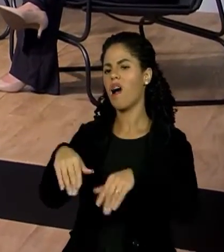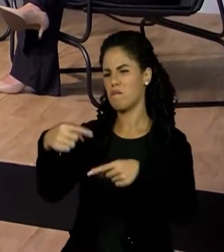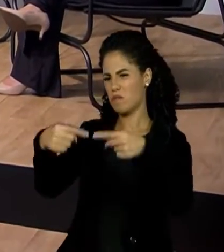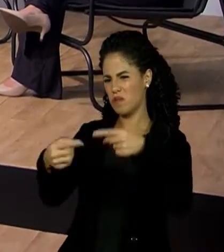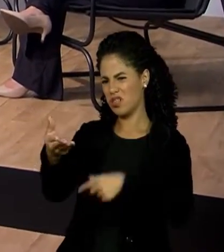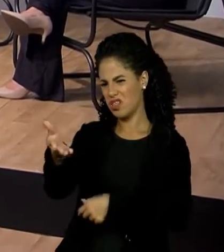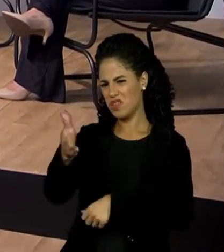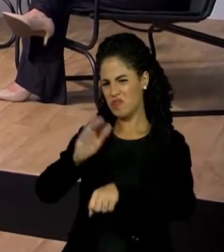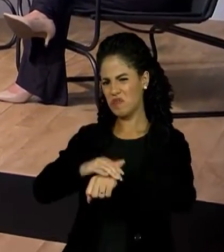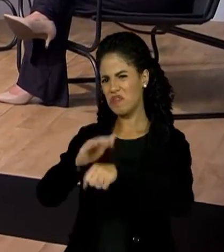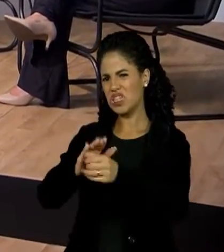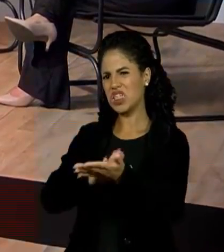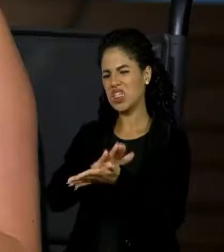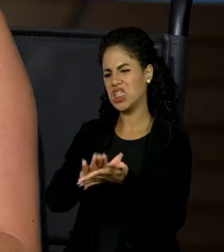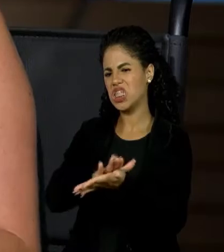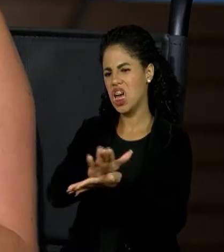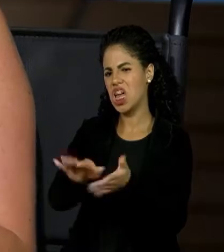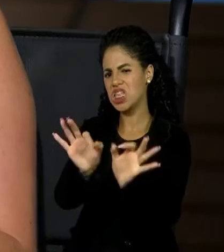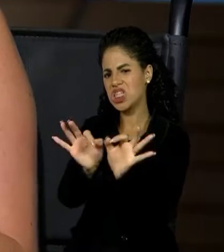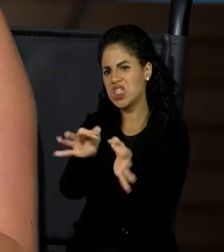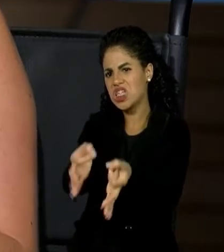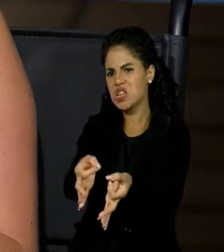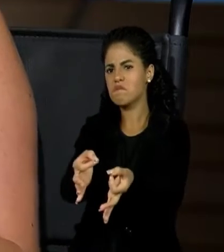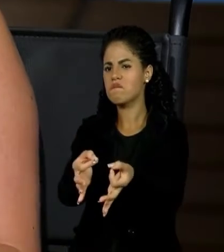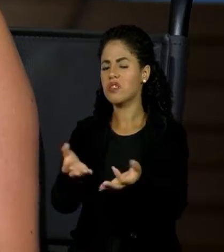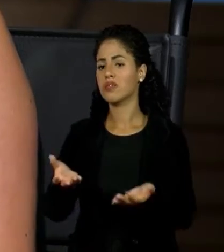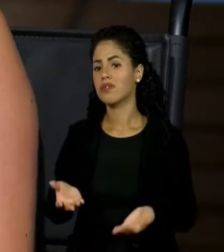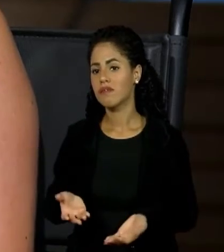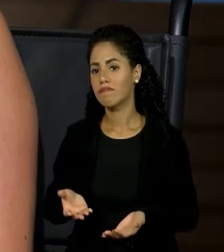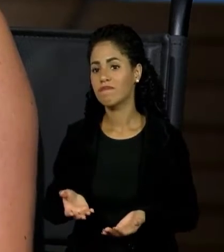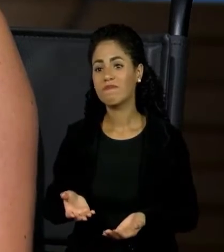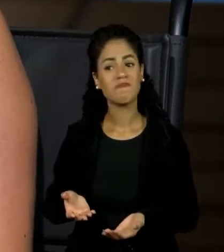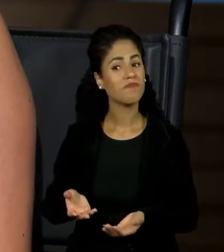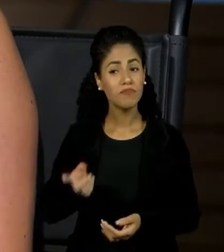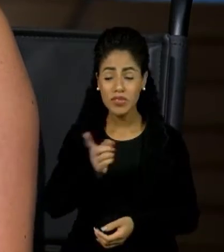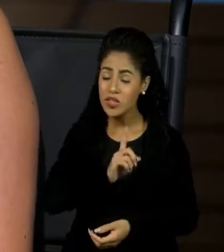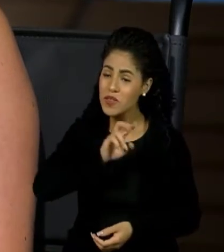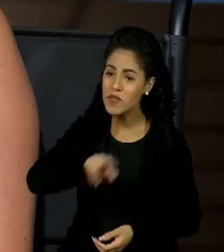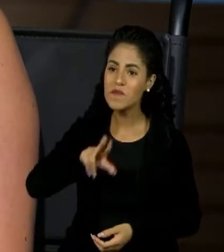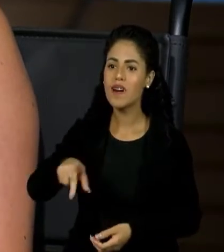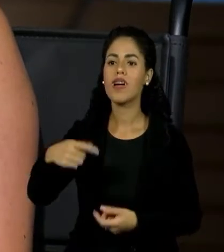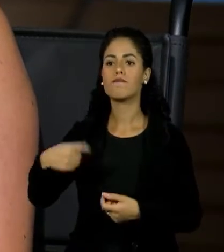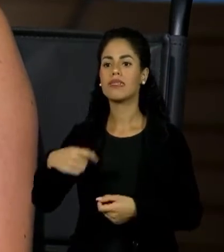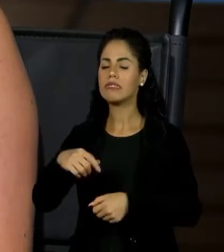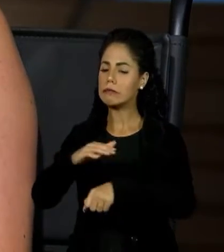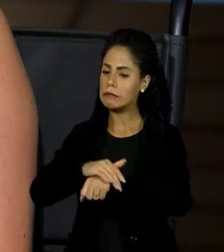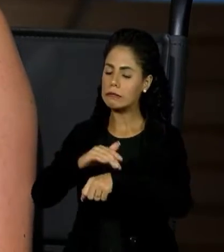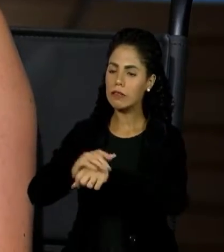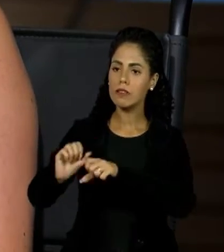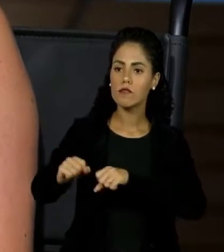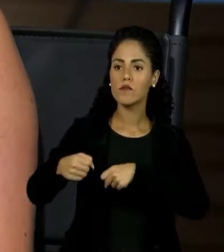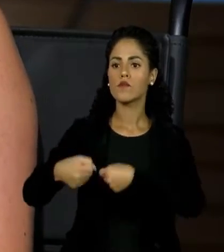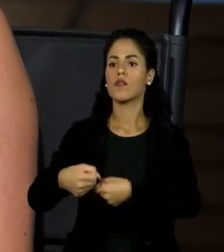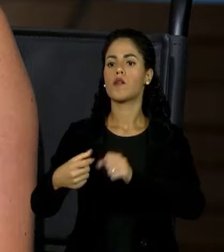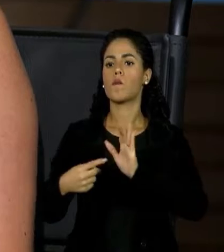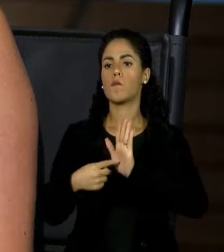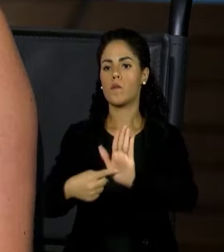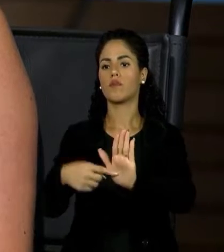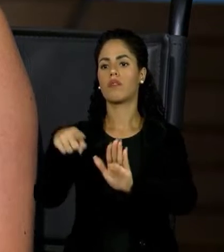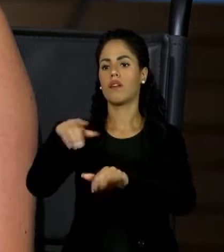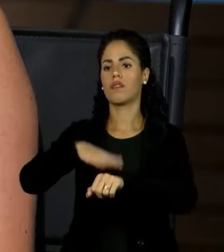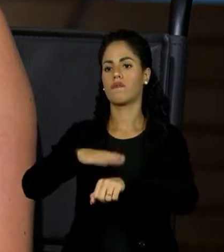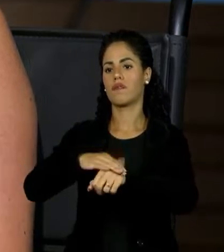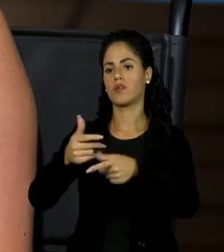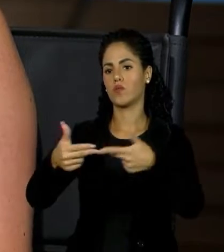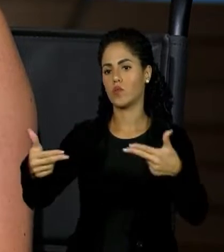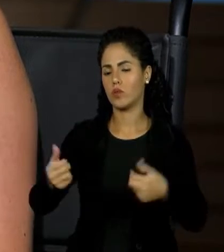quando não é, né? Então, mas também tem a parte da responsabilidade do ator político, né, do próprio político, de mostrar que ele está fazendo isso,